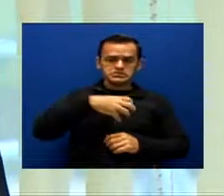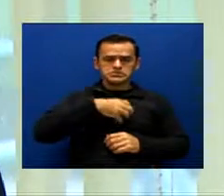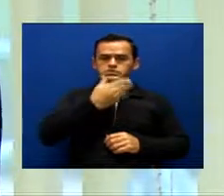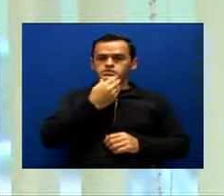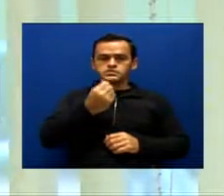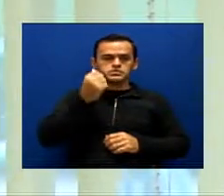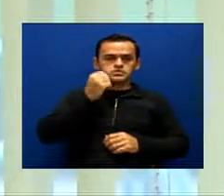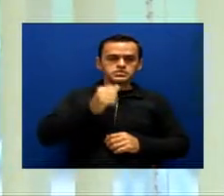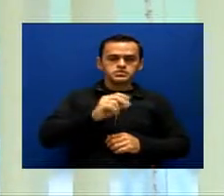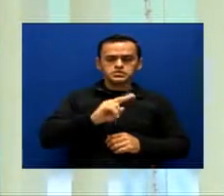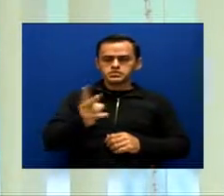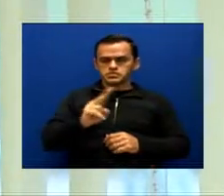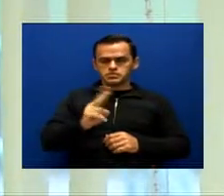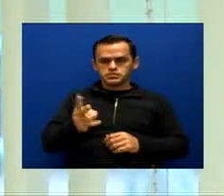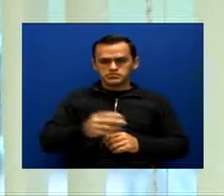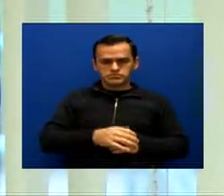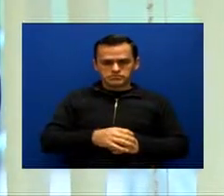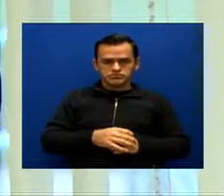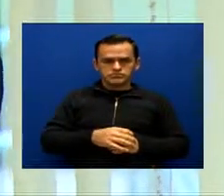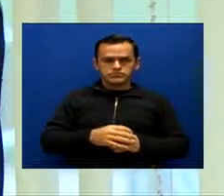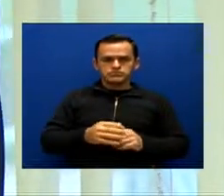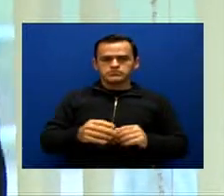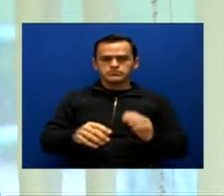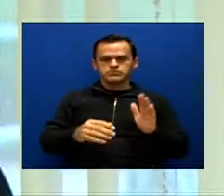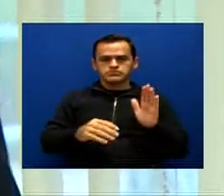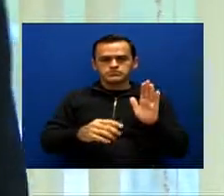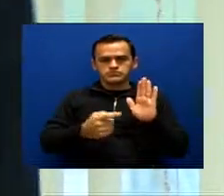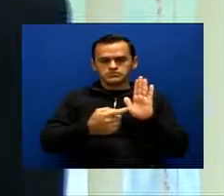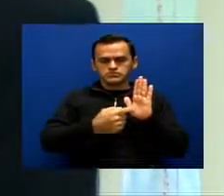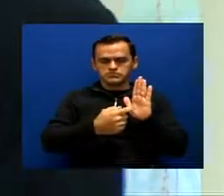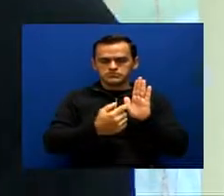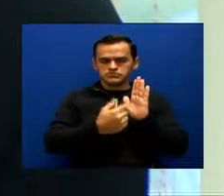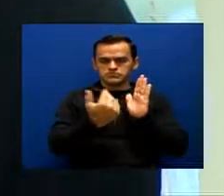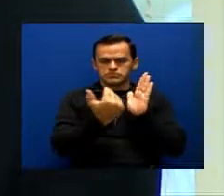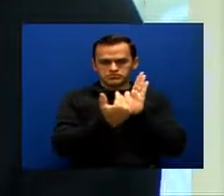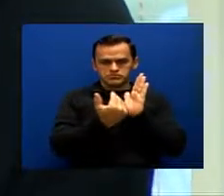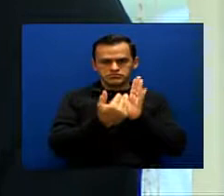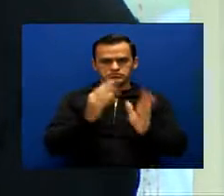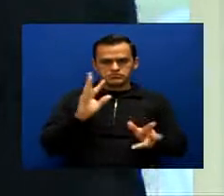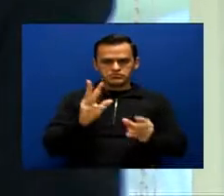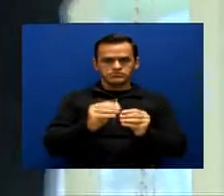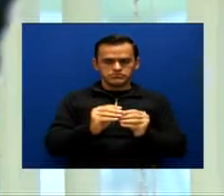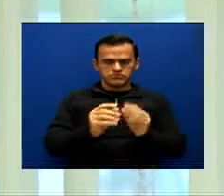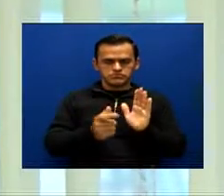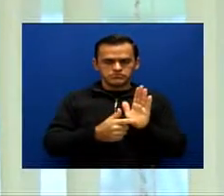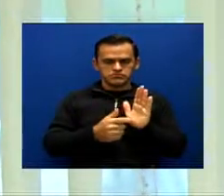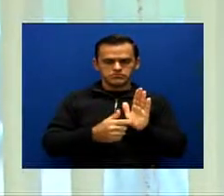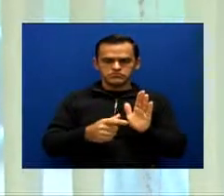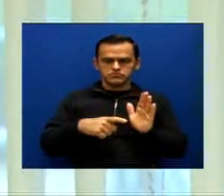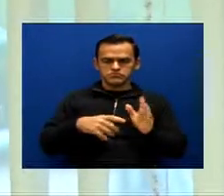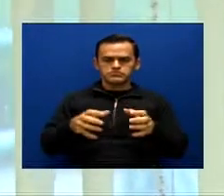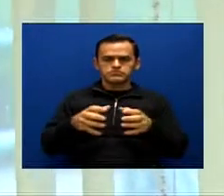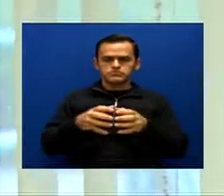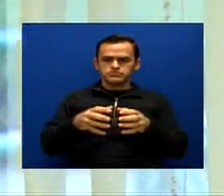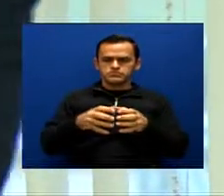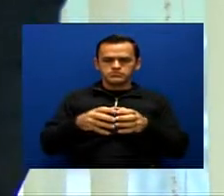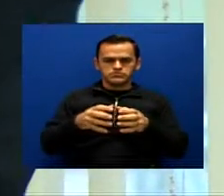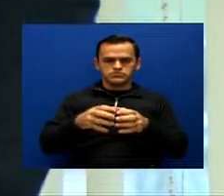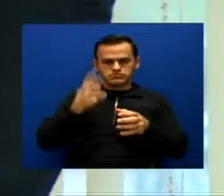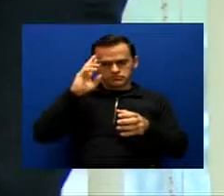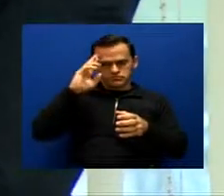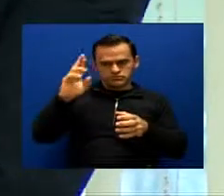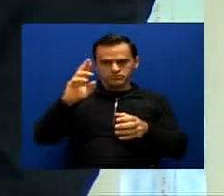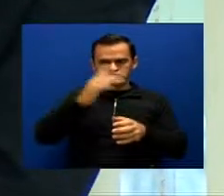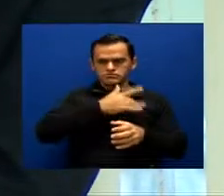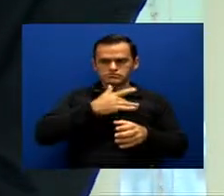de gênero. E, por último, a conclusão que tem, isso respaldado até pela Organização Mundial de Saúde,